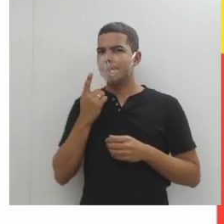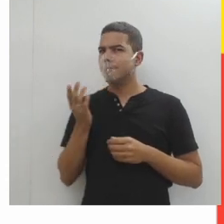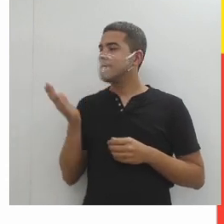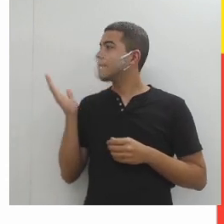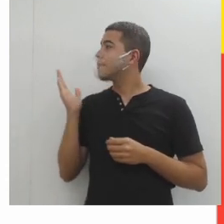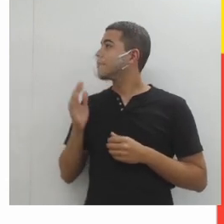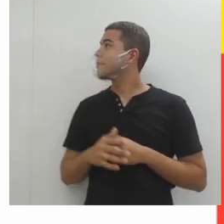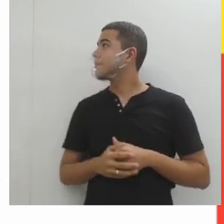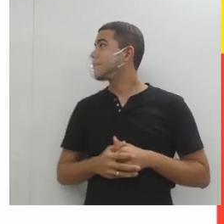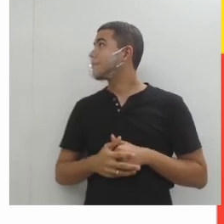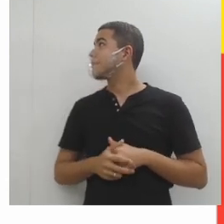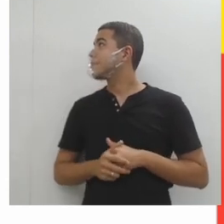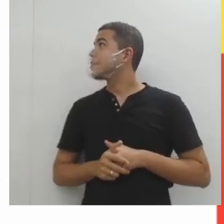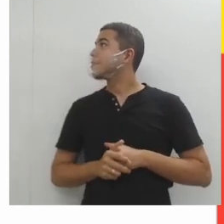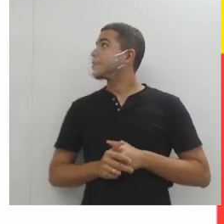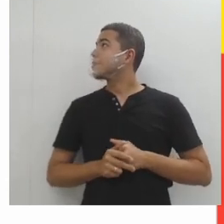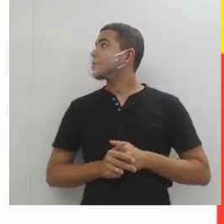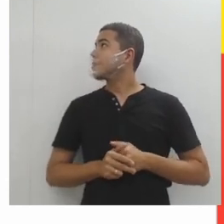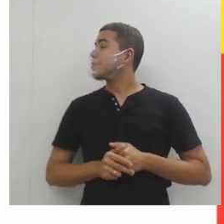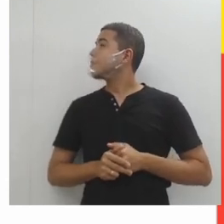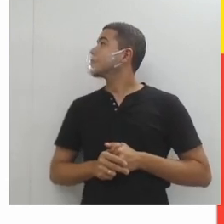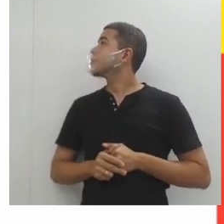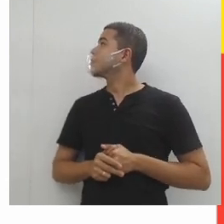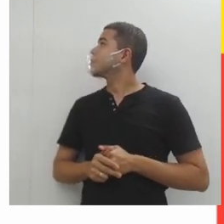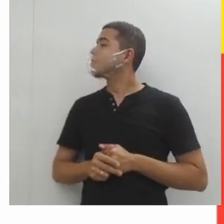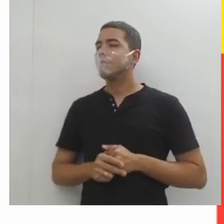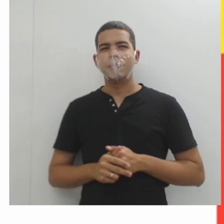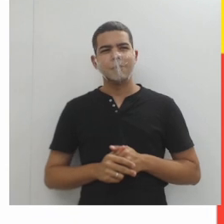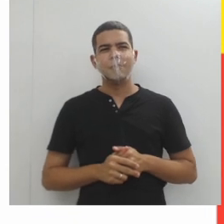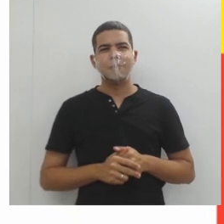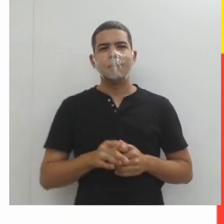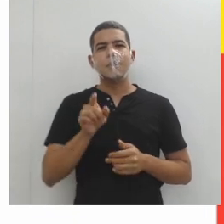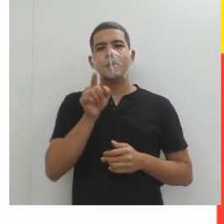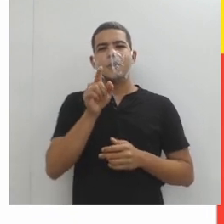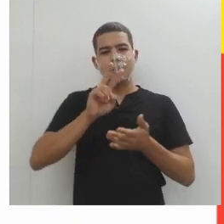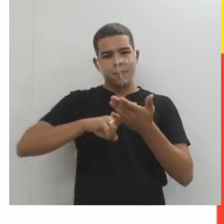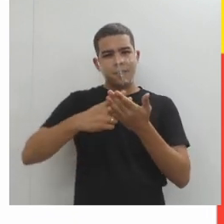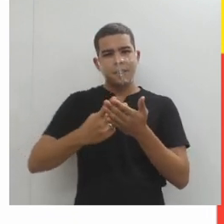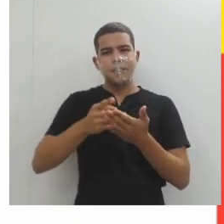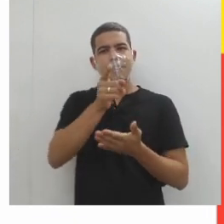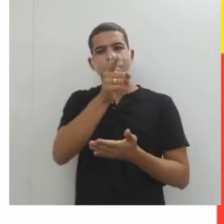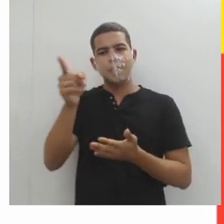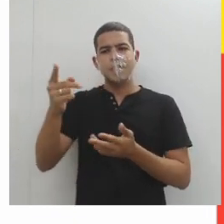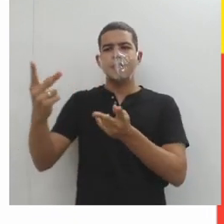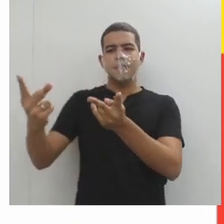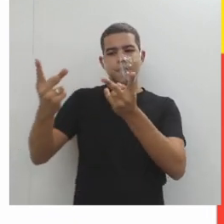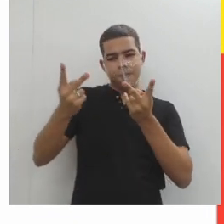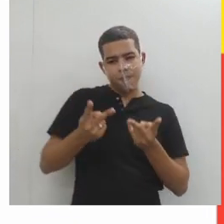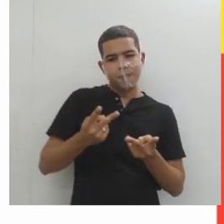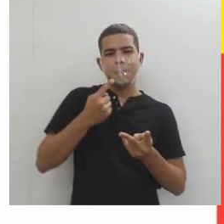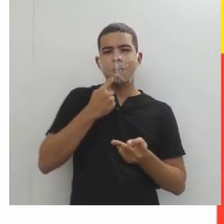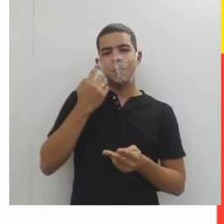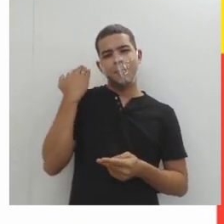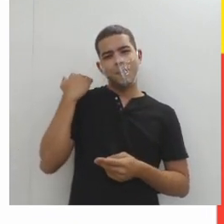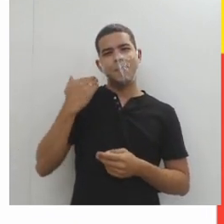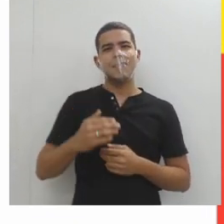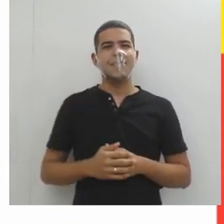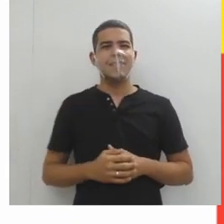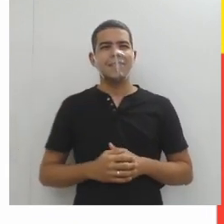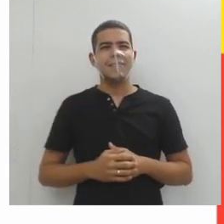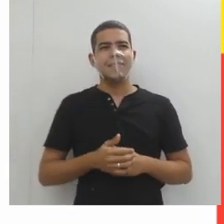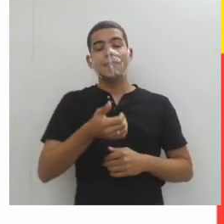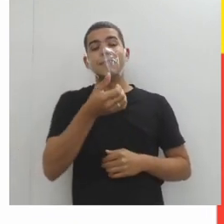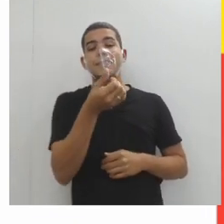They have visited me recently. Eles me visitaram recentemente. They have visited me recently.